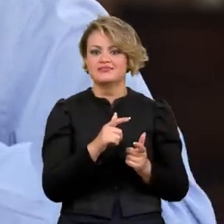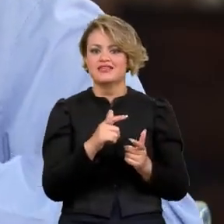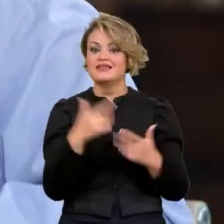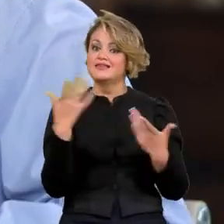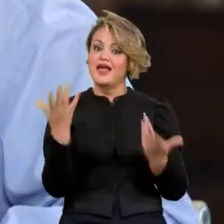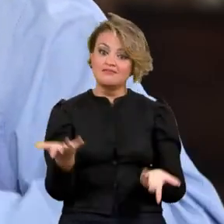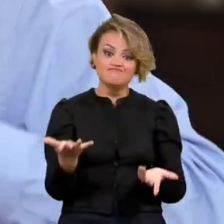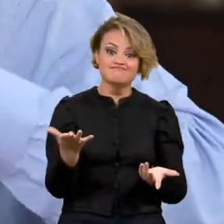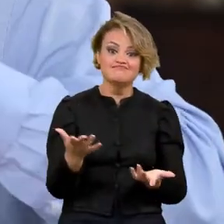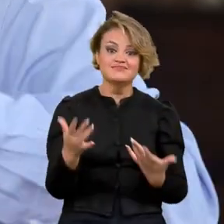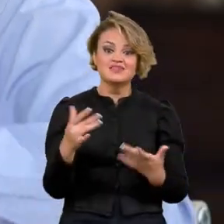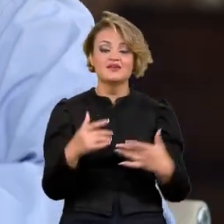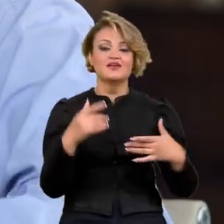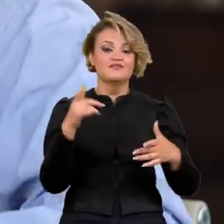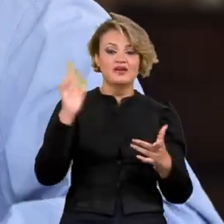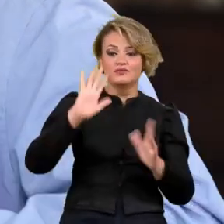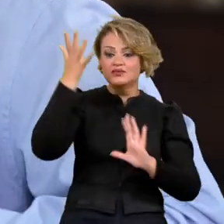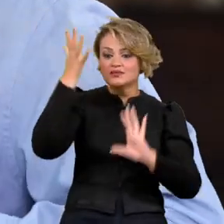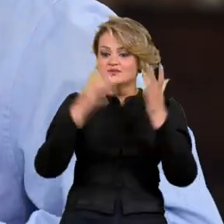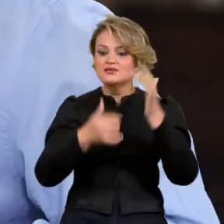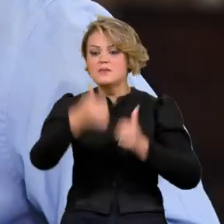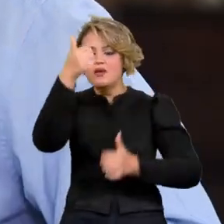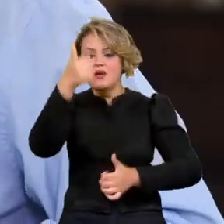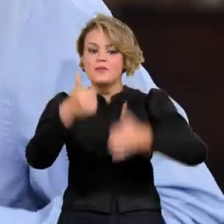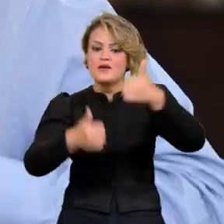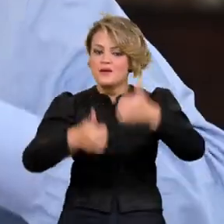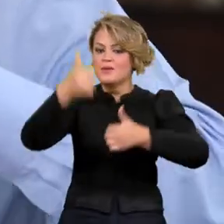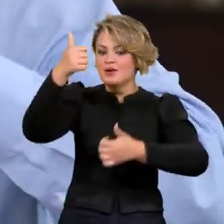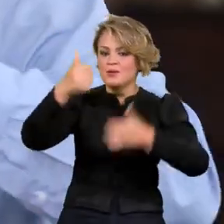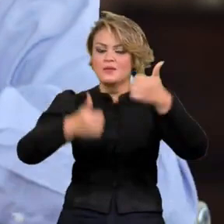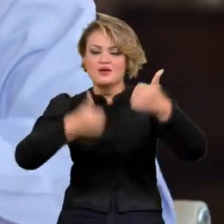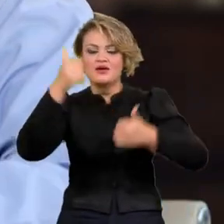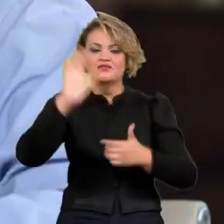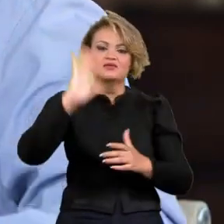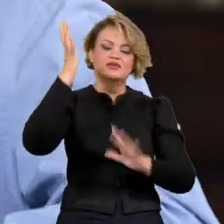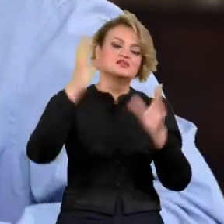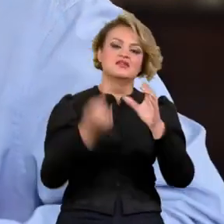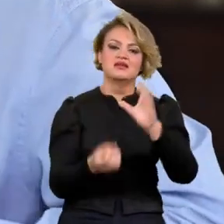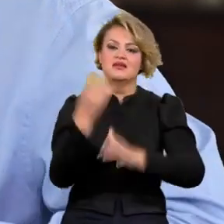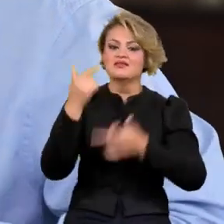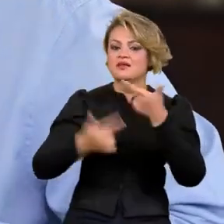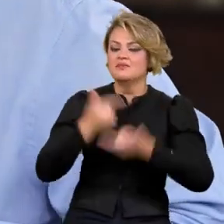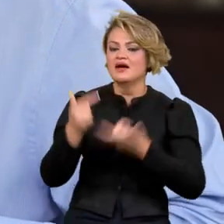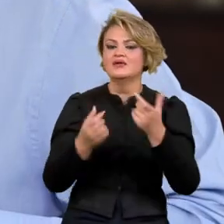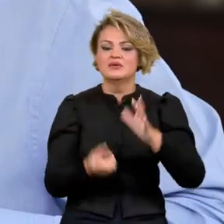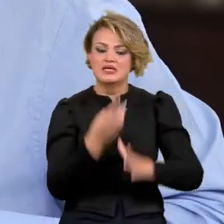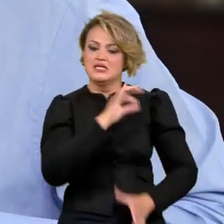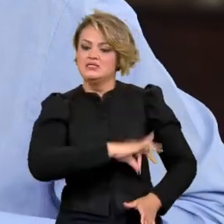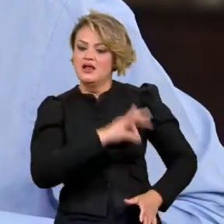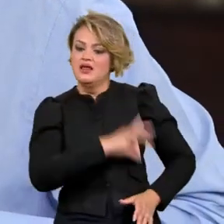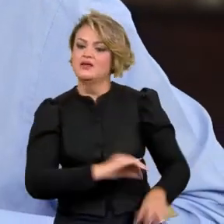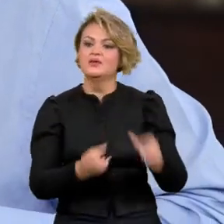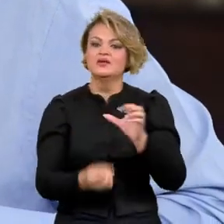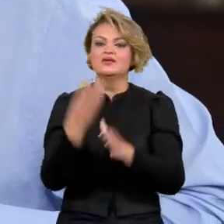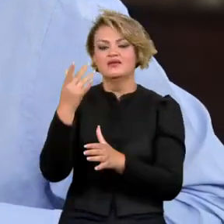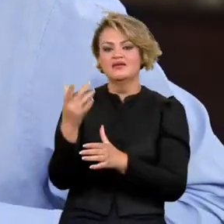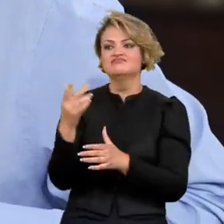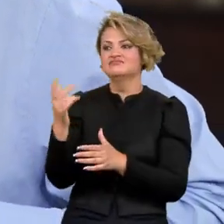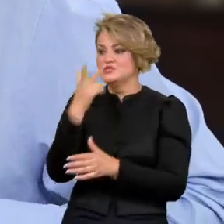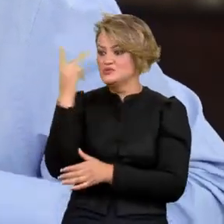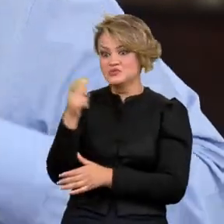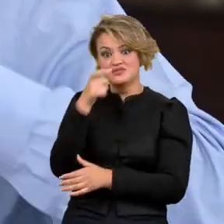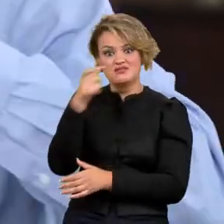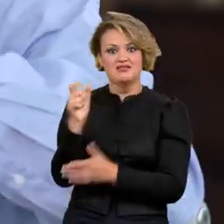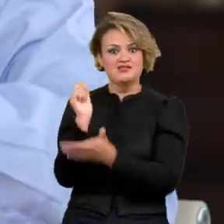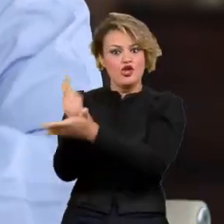vão acontecendo vai gerar o emprego o emprego vai gerar um salário o salário vai gerar um consumidor consumidor vai poder sabe